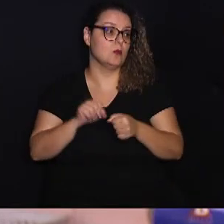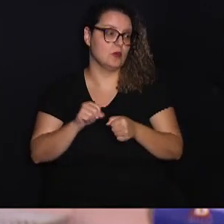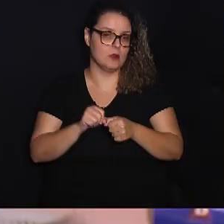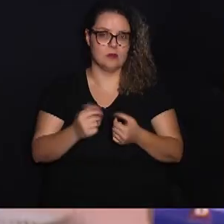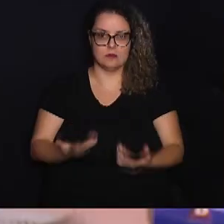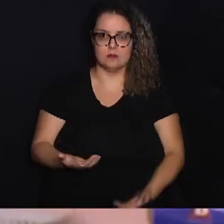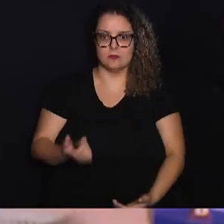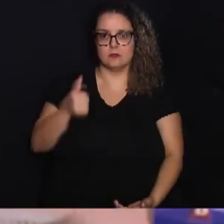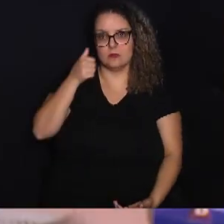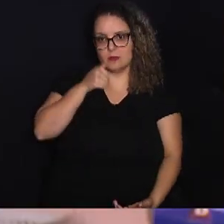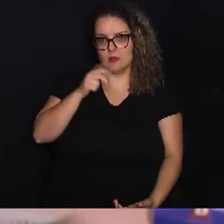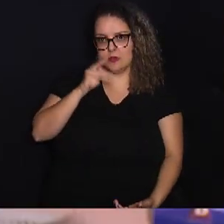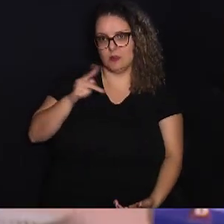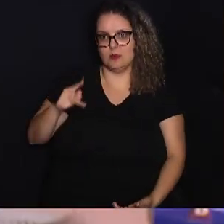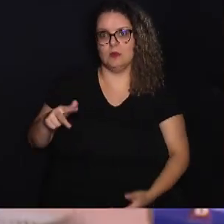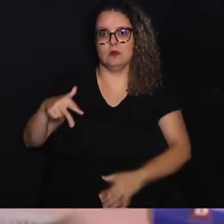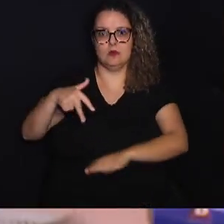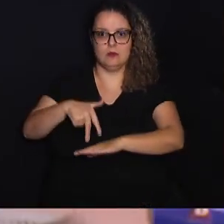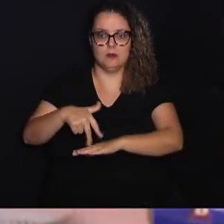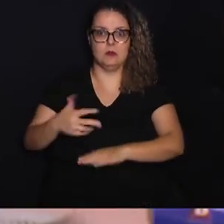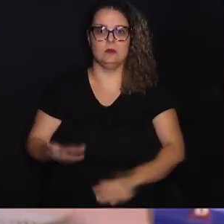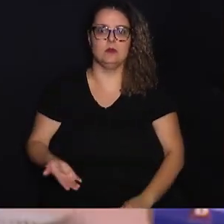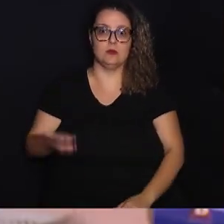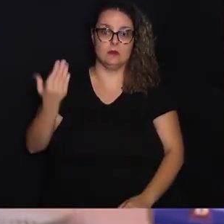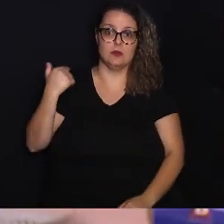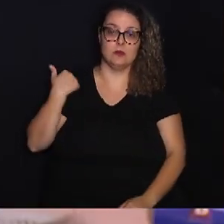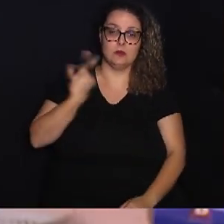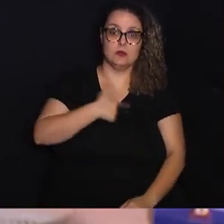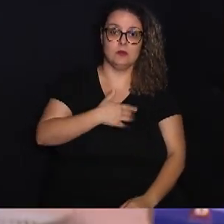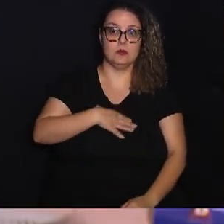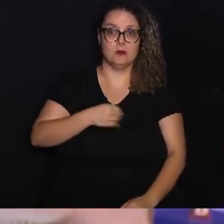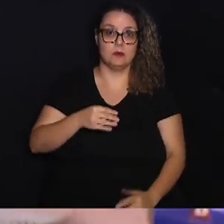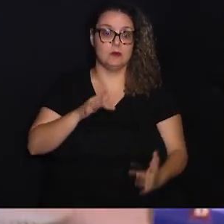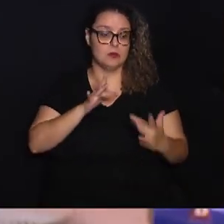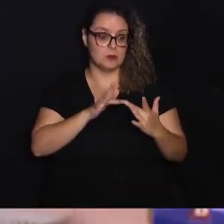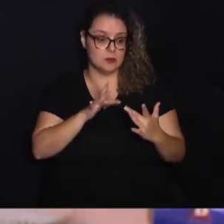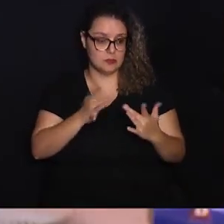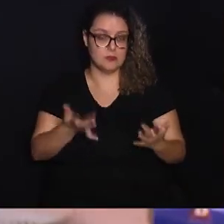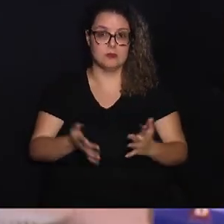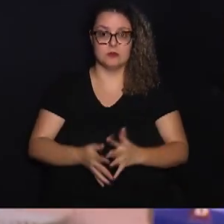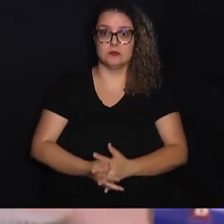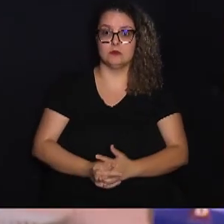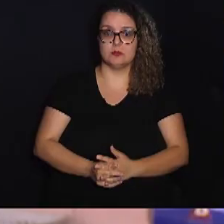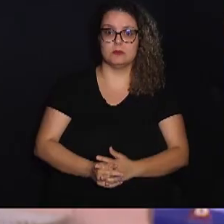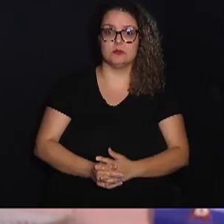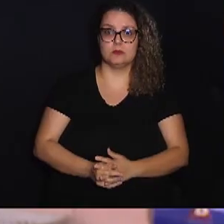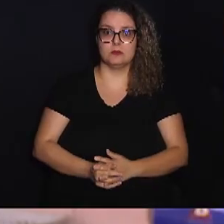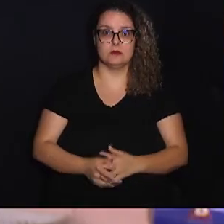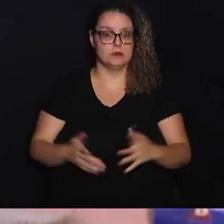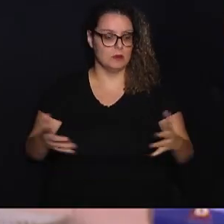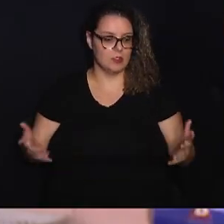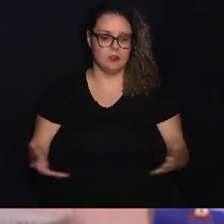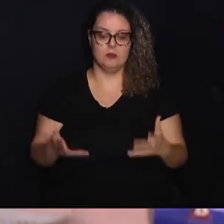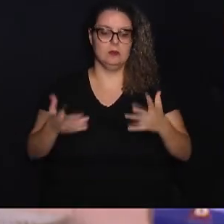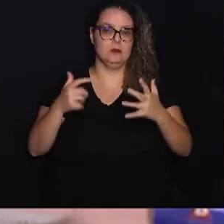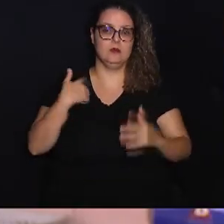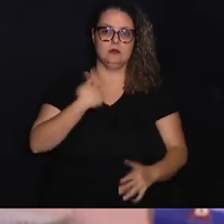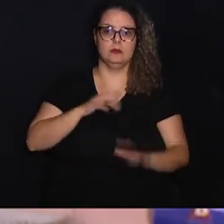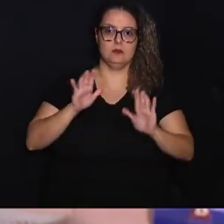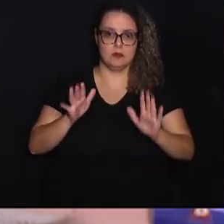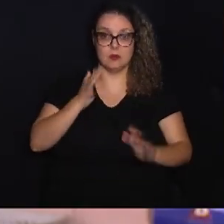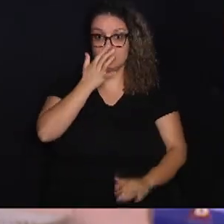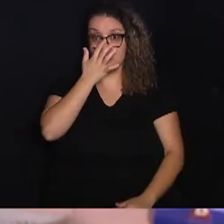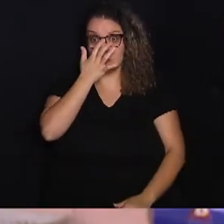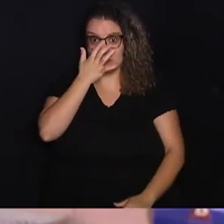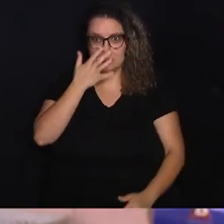uma professora que tinha sido professora dos nossos filhos, que a gente tinha contato, e ela deu esse grande impulso pra gente, ela falou, não,